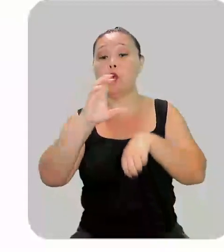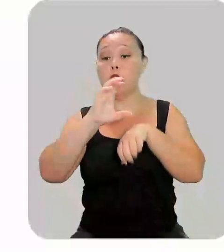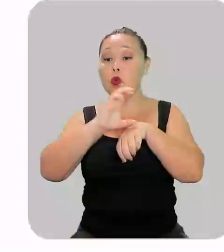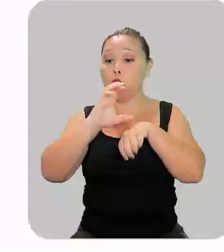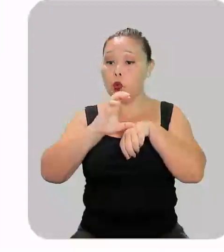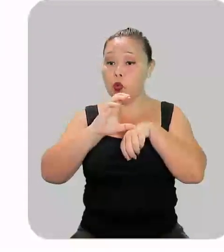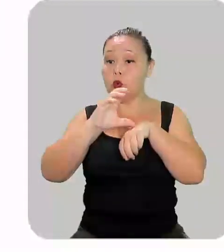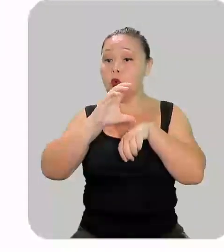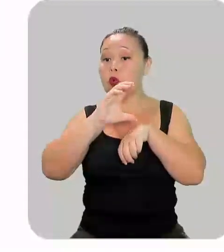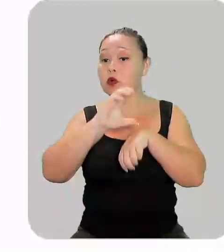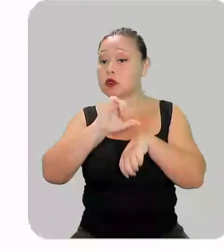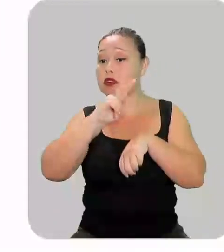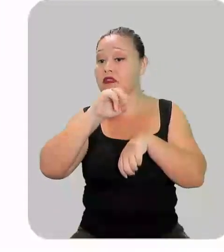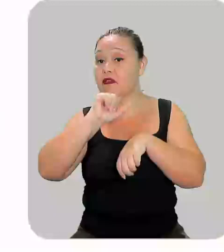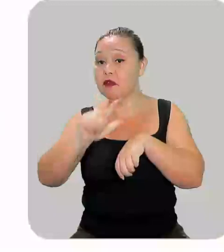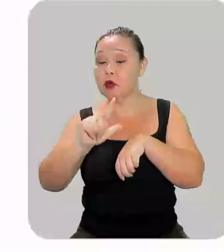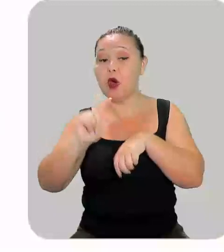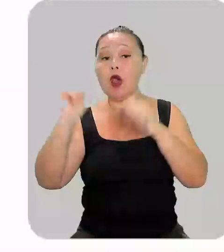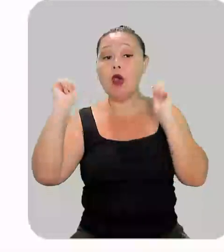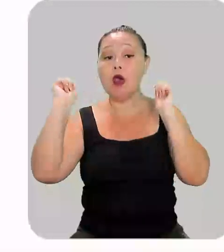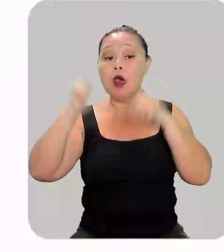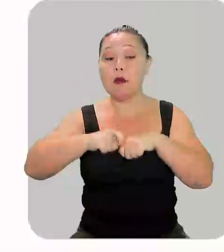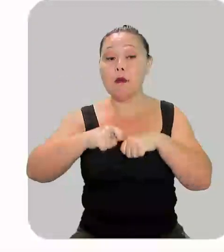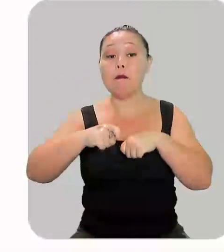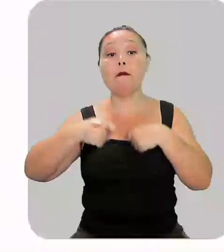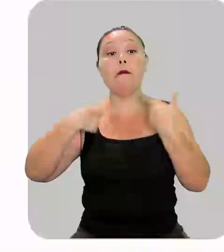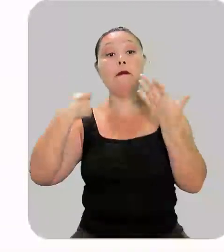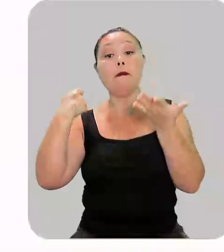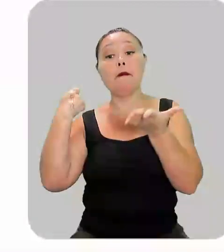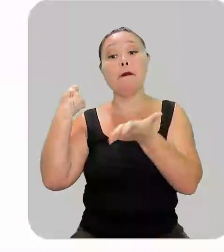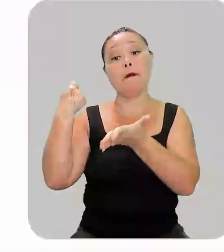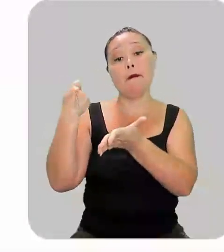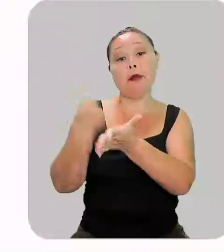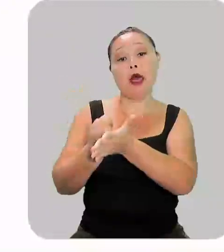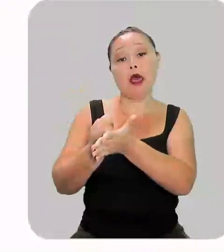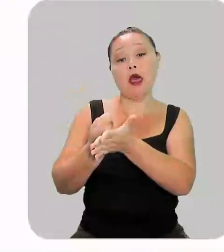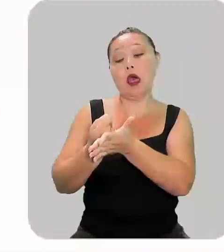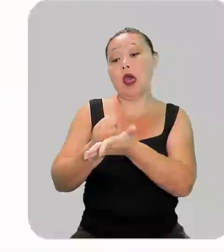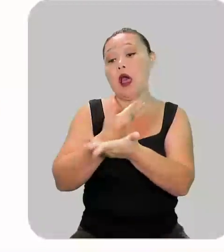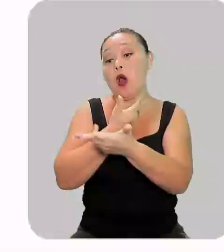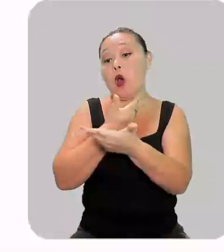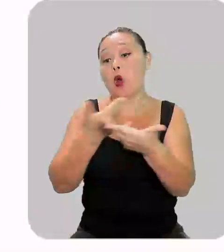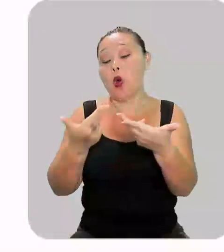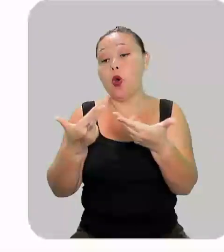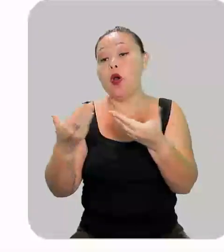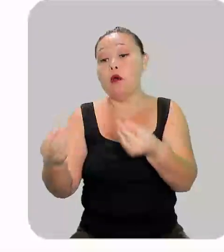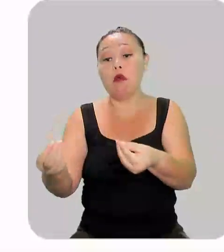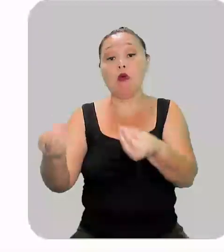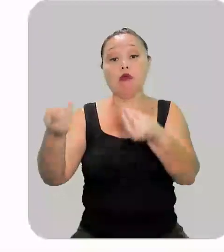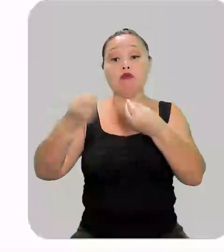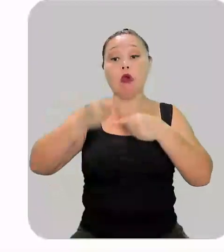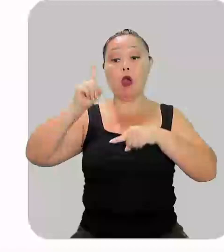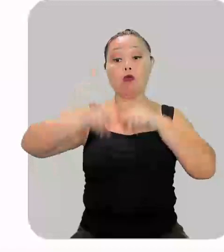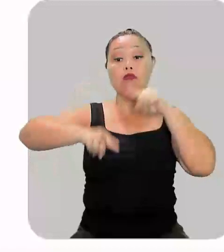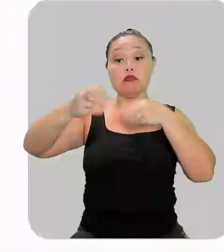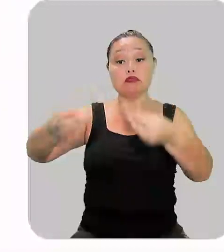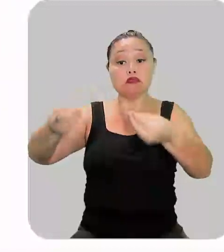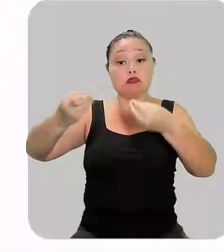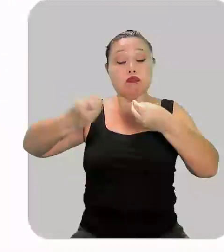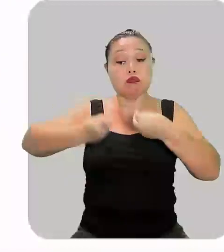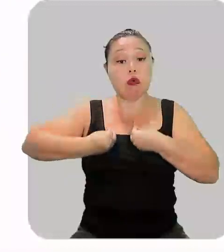1234 do Código Civil, poderá ter que pagar pelas despesas do transporte desse